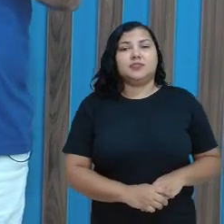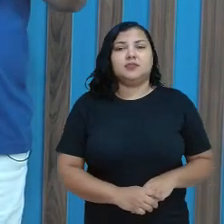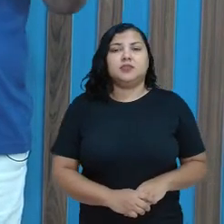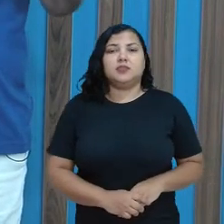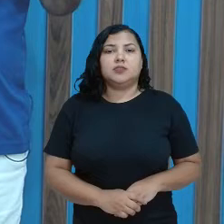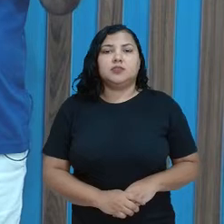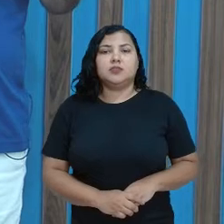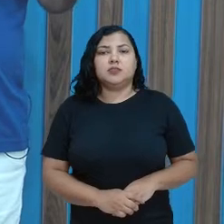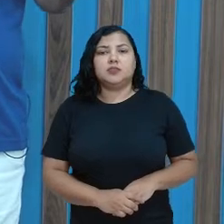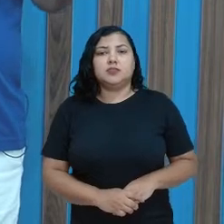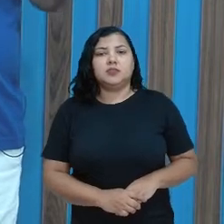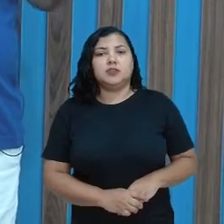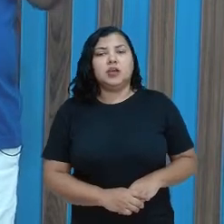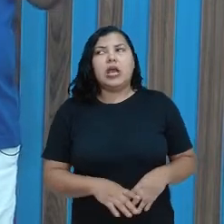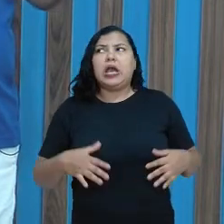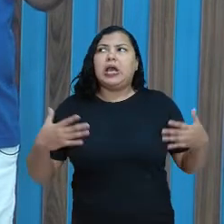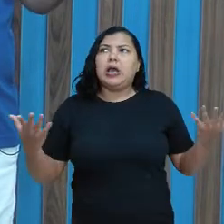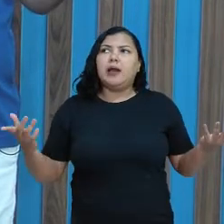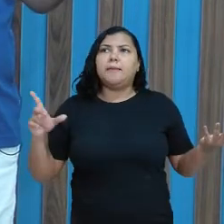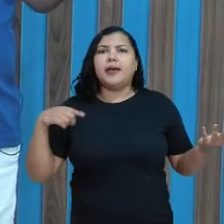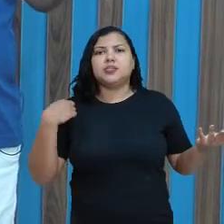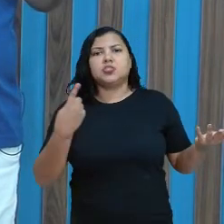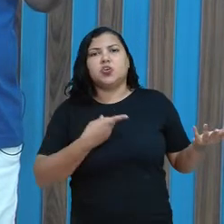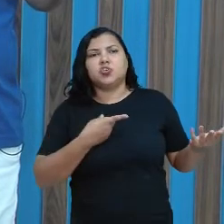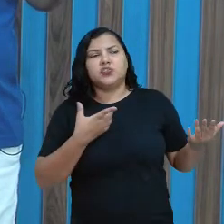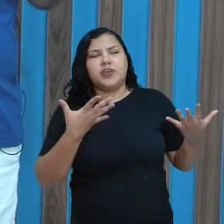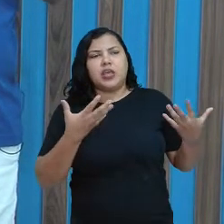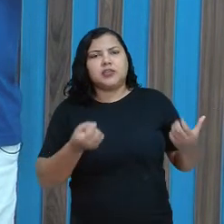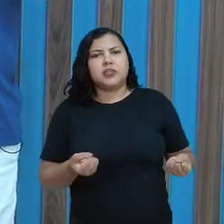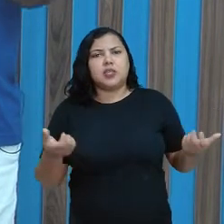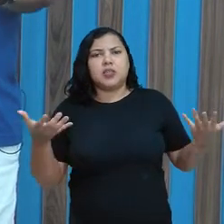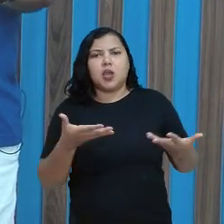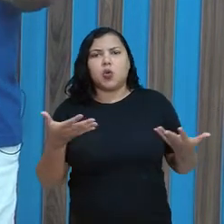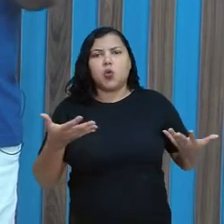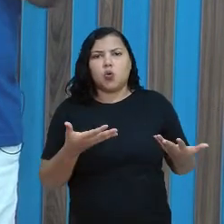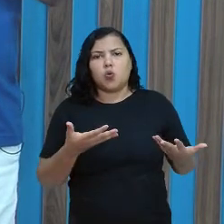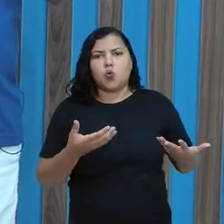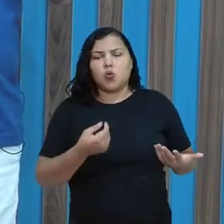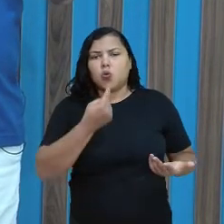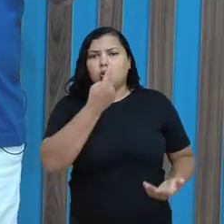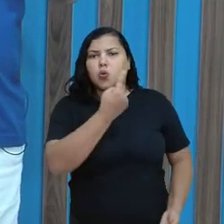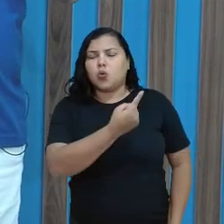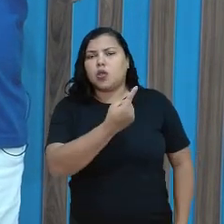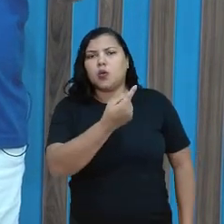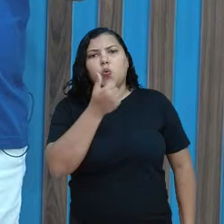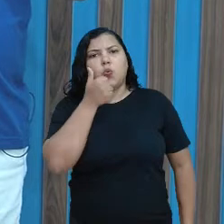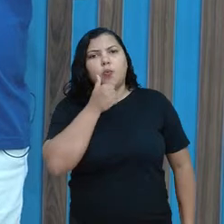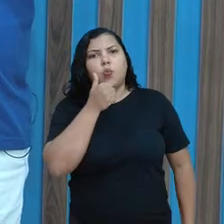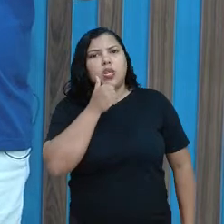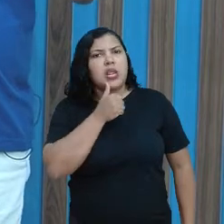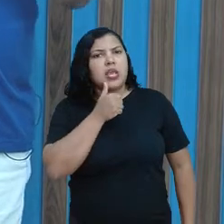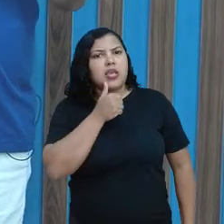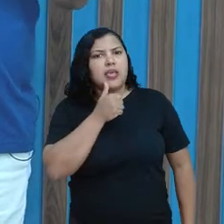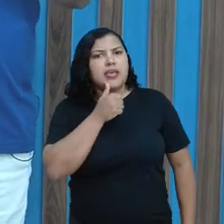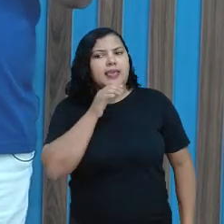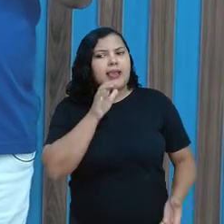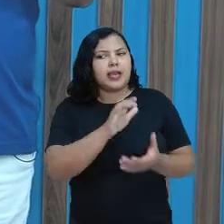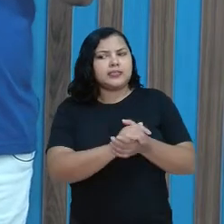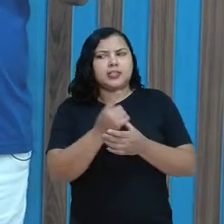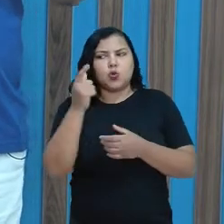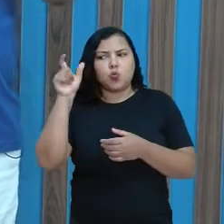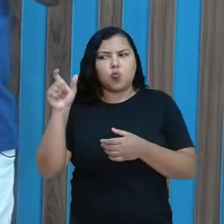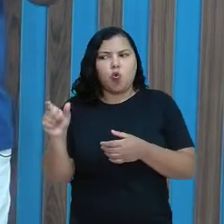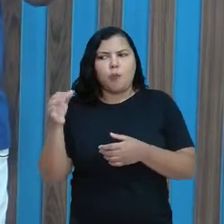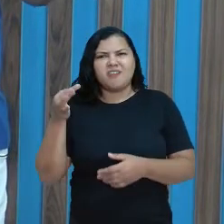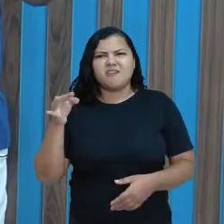ter? Mas a gente vai deixar agora no poder uma mulher que é casada com